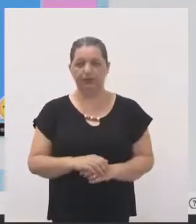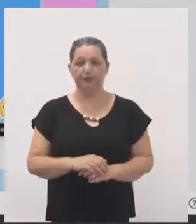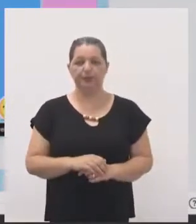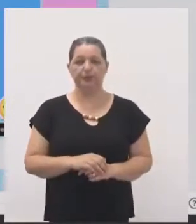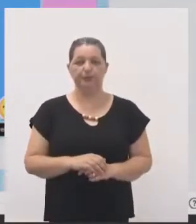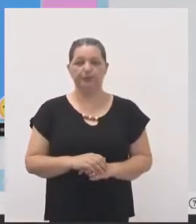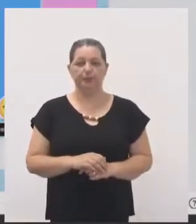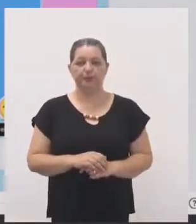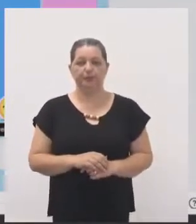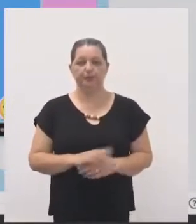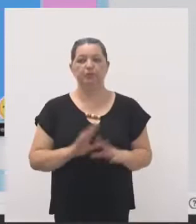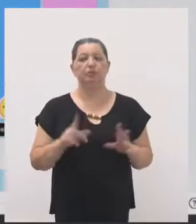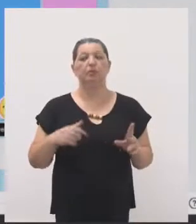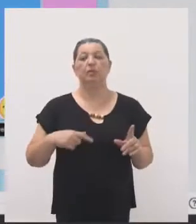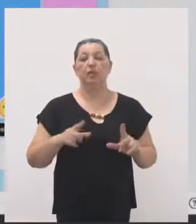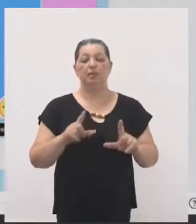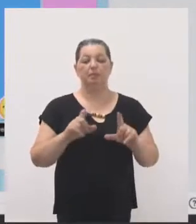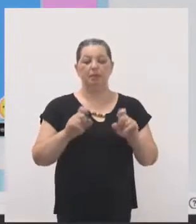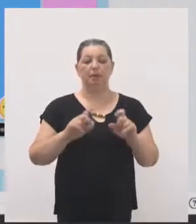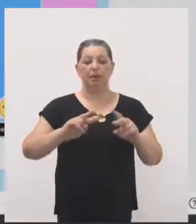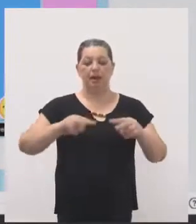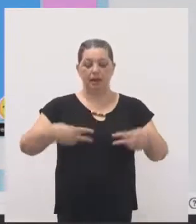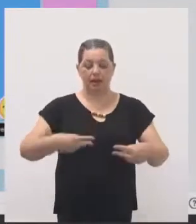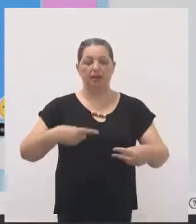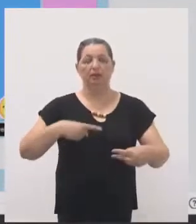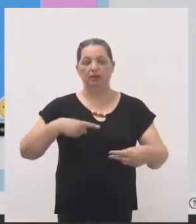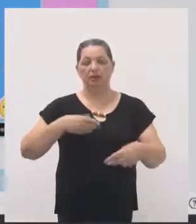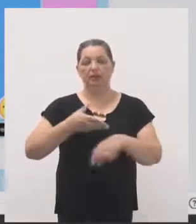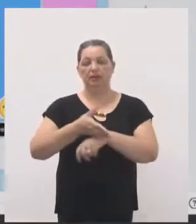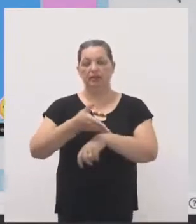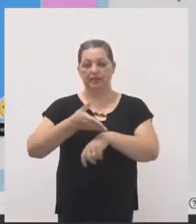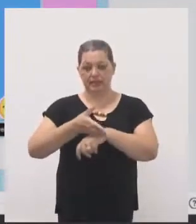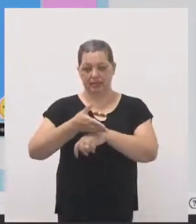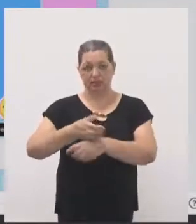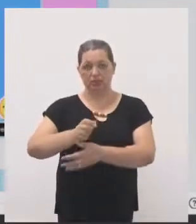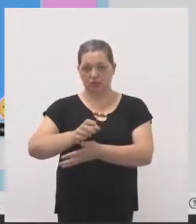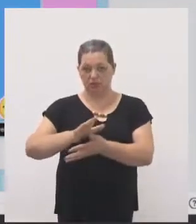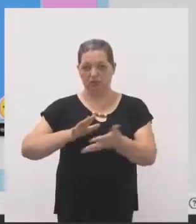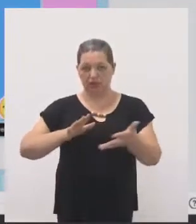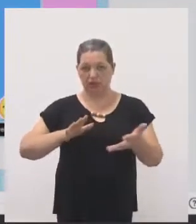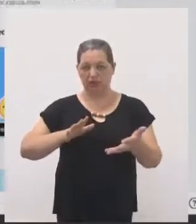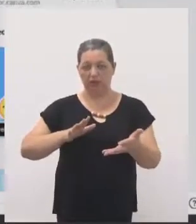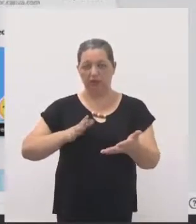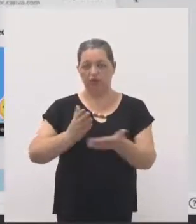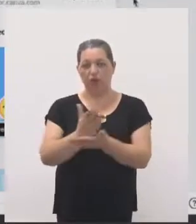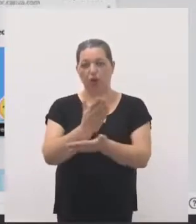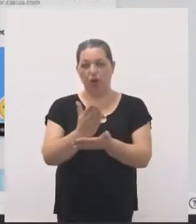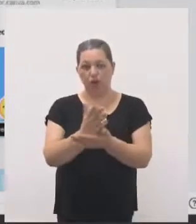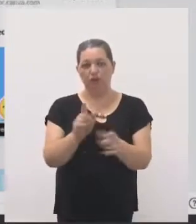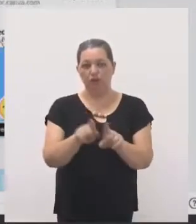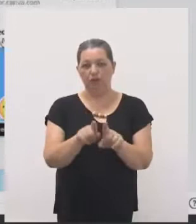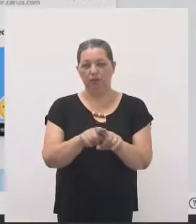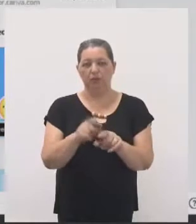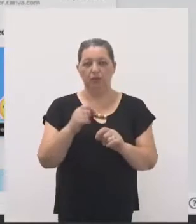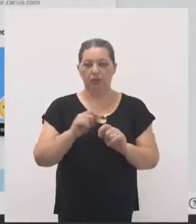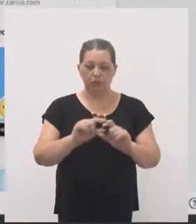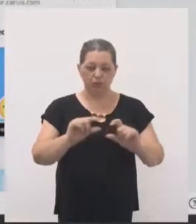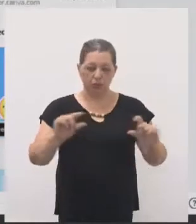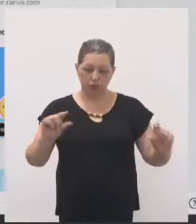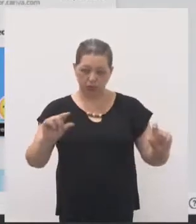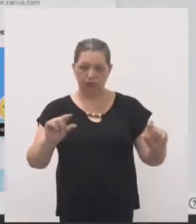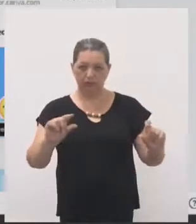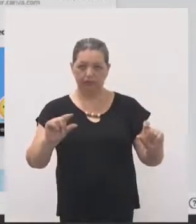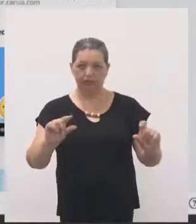Quando vocês clicarem no link, vocês vão ter acesso a essa atividade aqui também comigo. Eu vou até colocar o código de barra dela